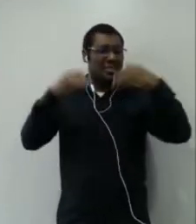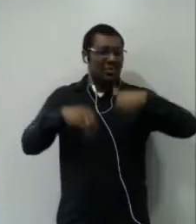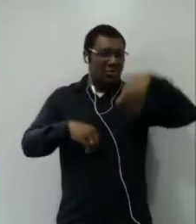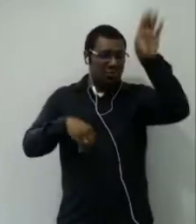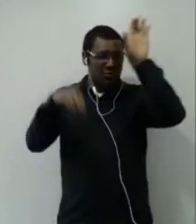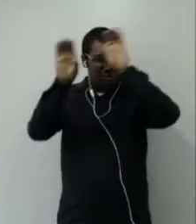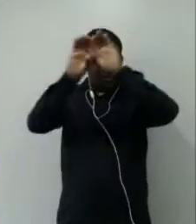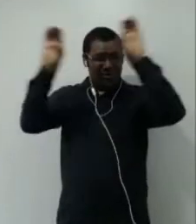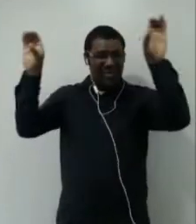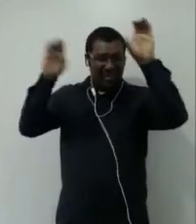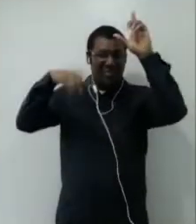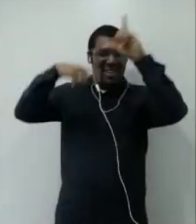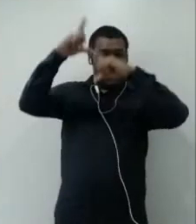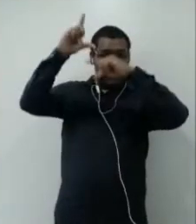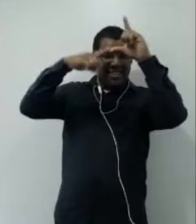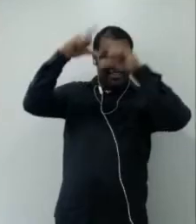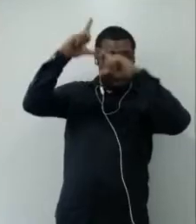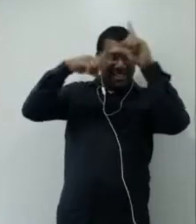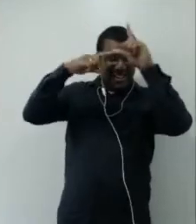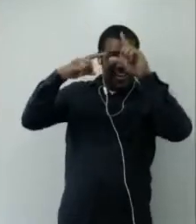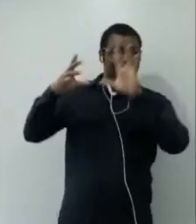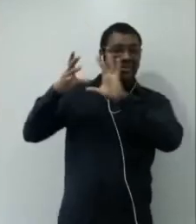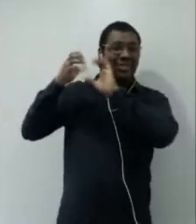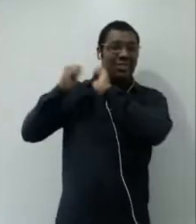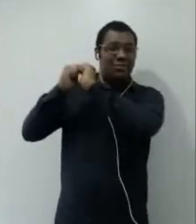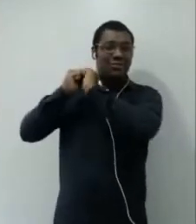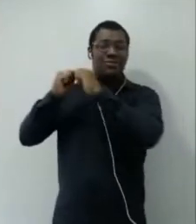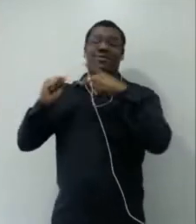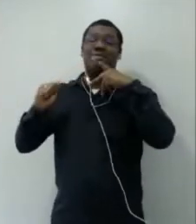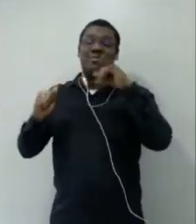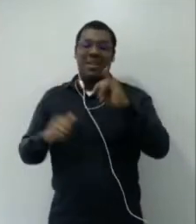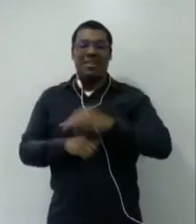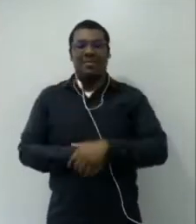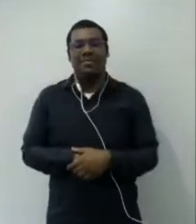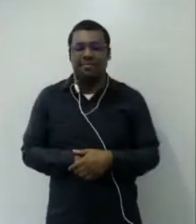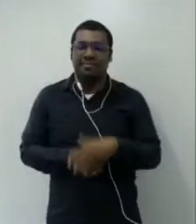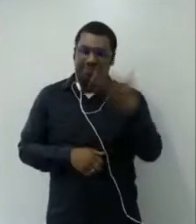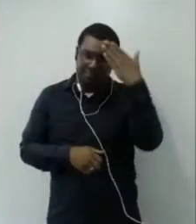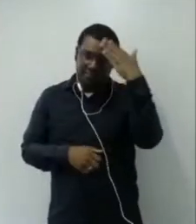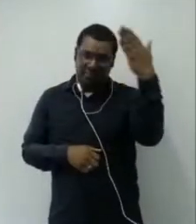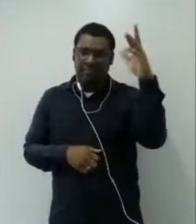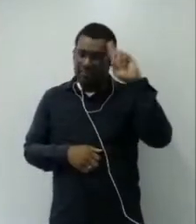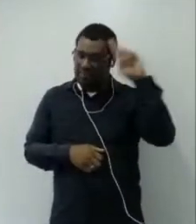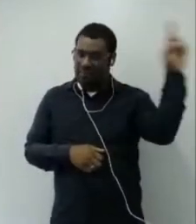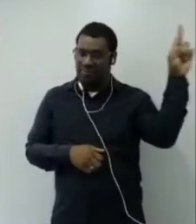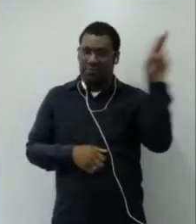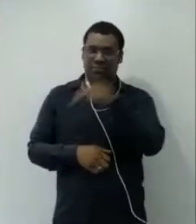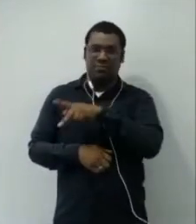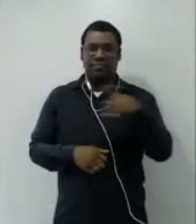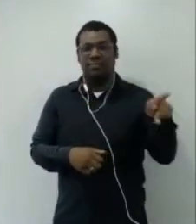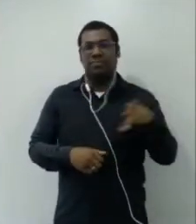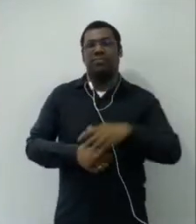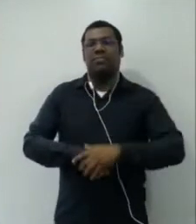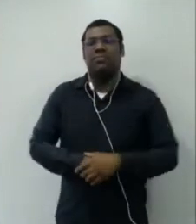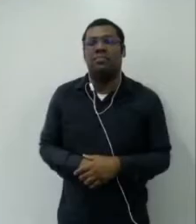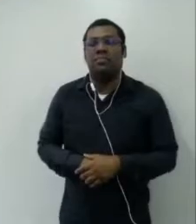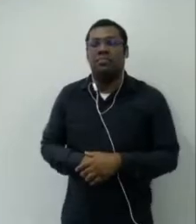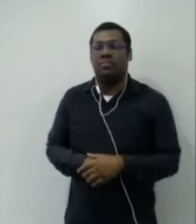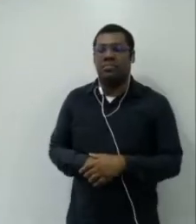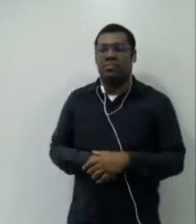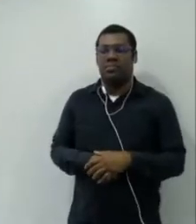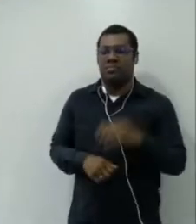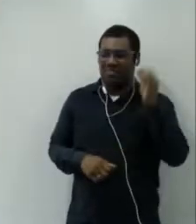céu ao lado do Pai. Obrigado, senhor presidente. Muito obrigado. Eu registro aqui na... Ah, por